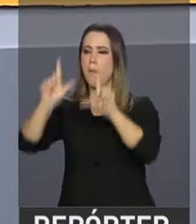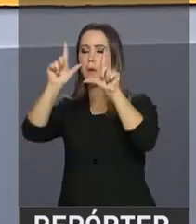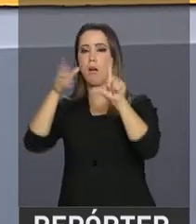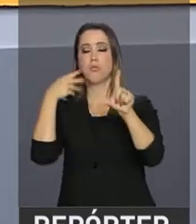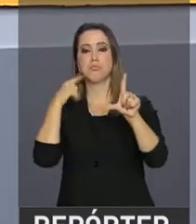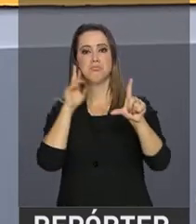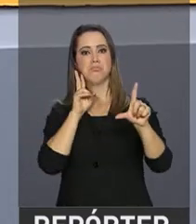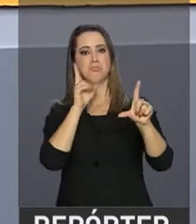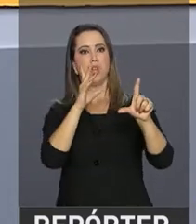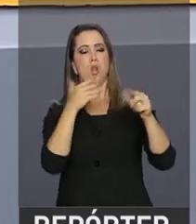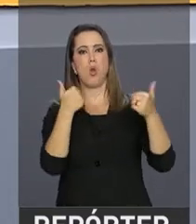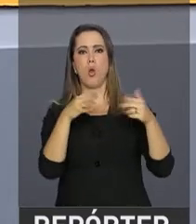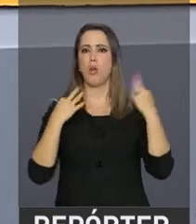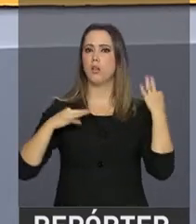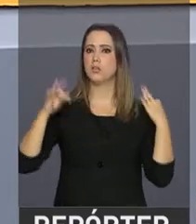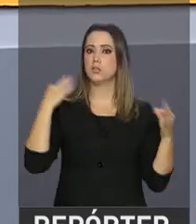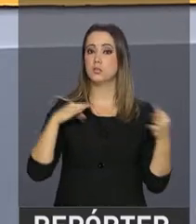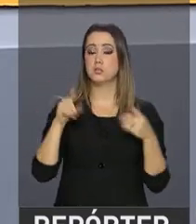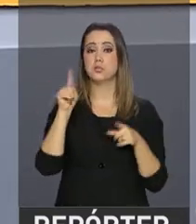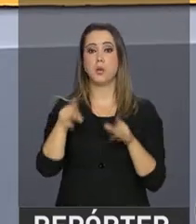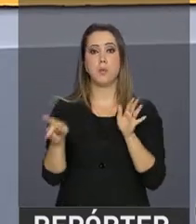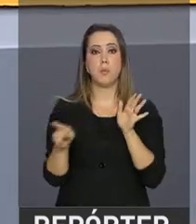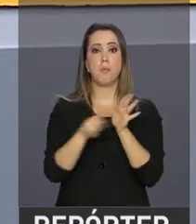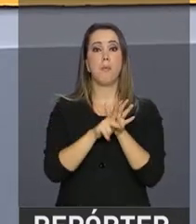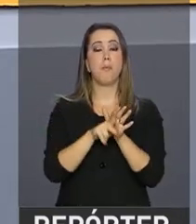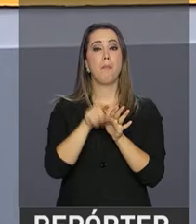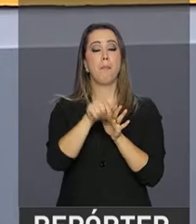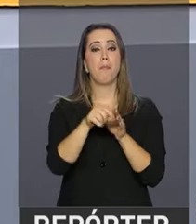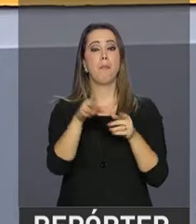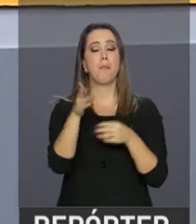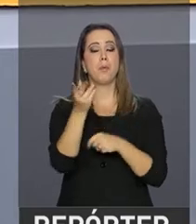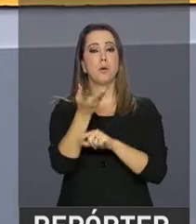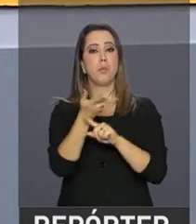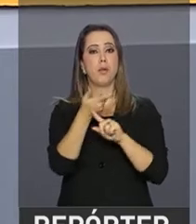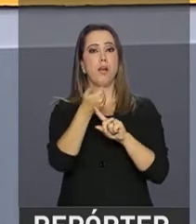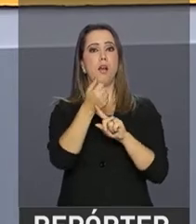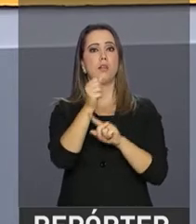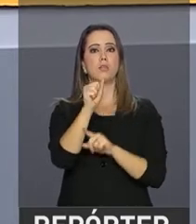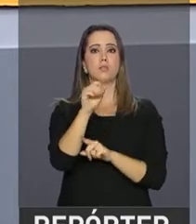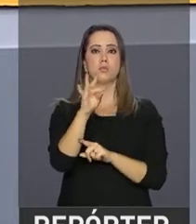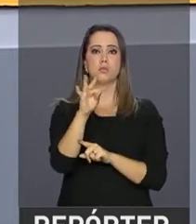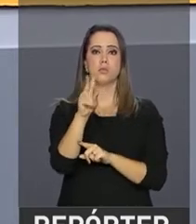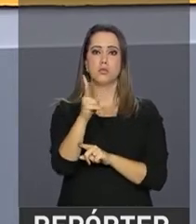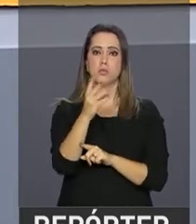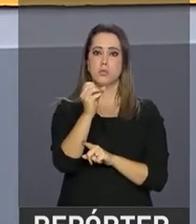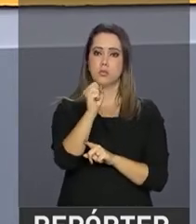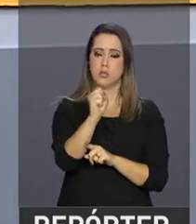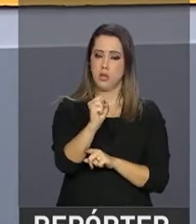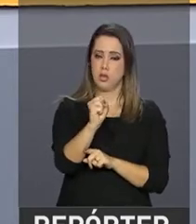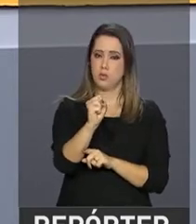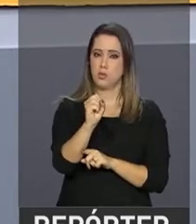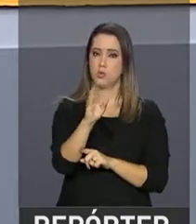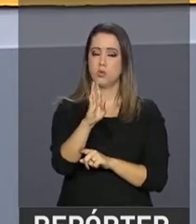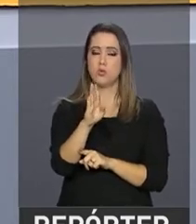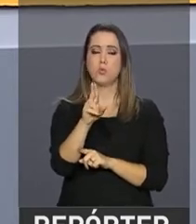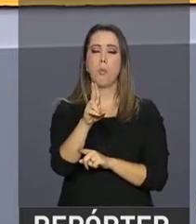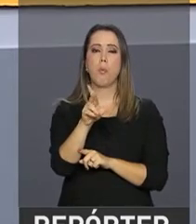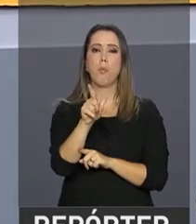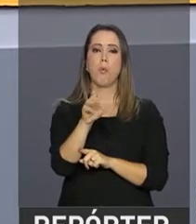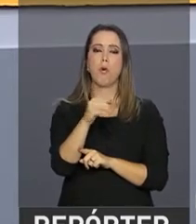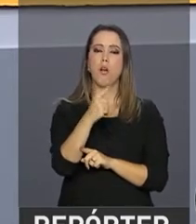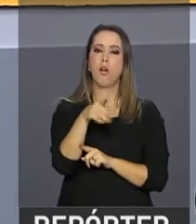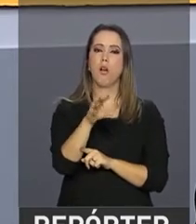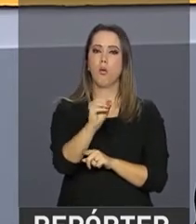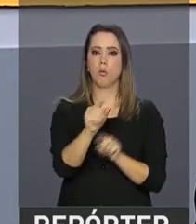são as obras de athos bulcão artista carioca que uniu arte e arquitetura mas com uma exposição no centro